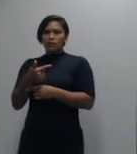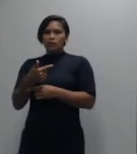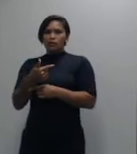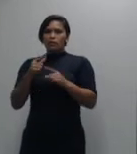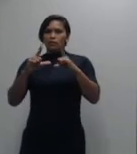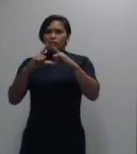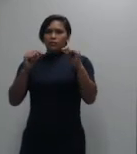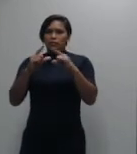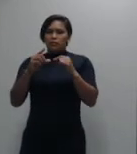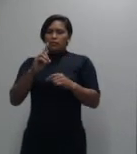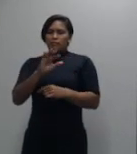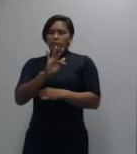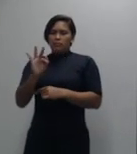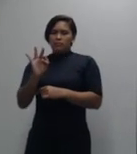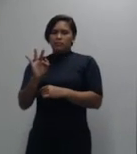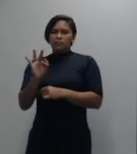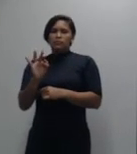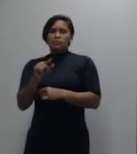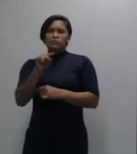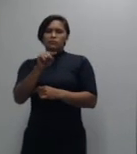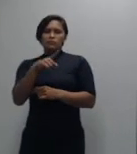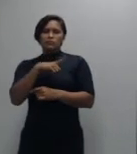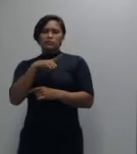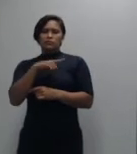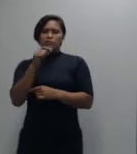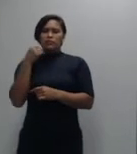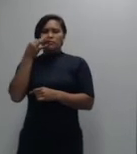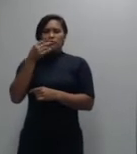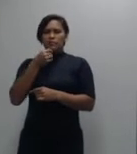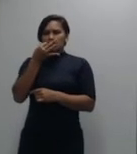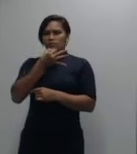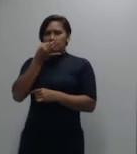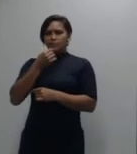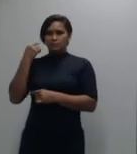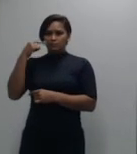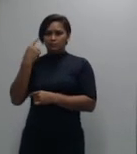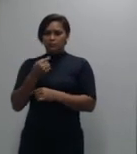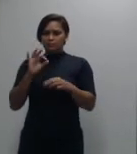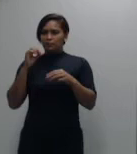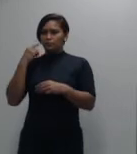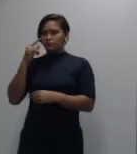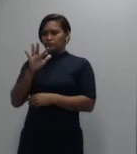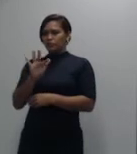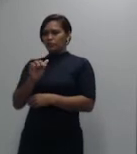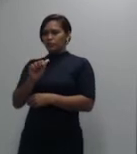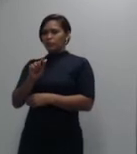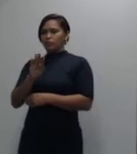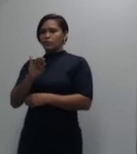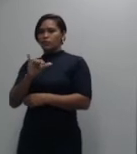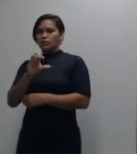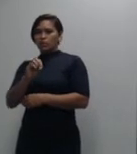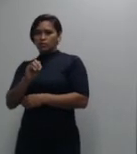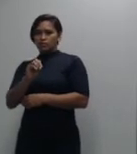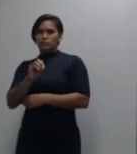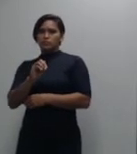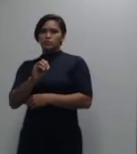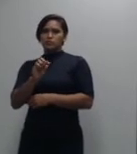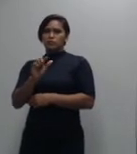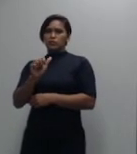DF que consta sustentação oral do Dr Fábio Almeida